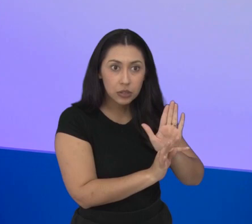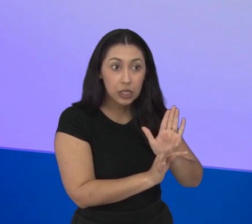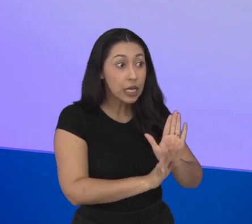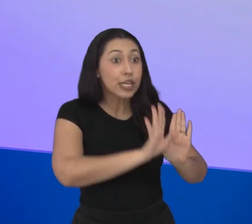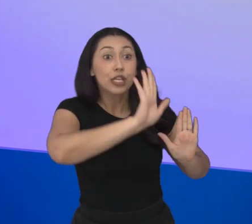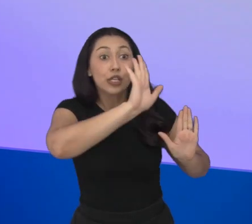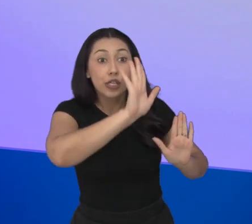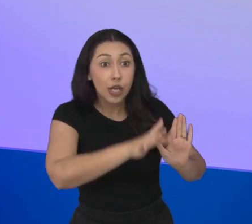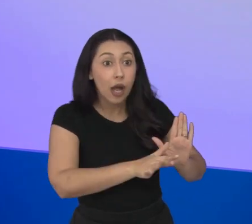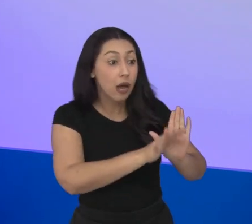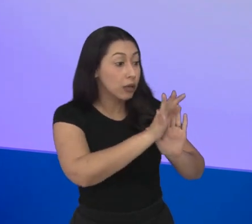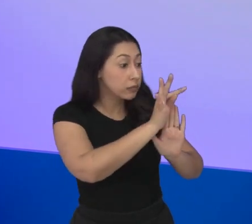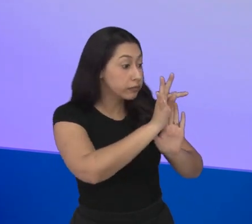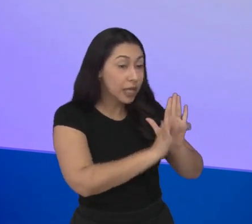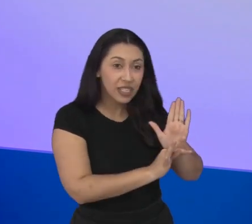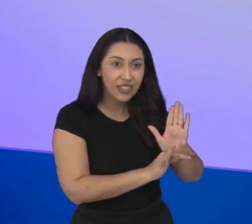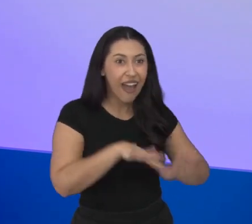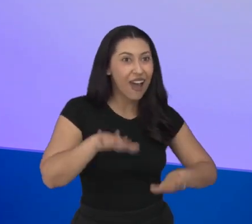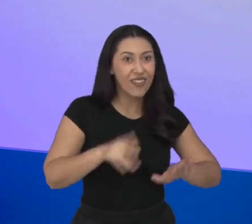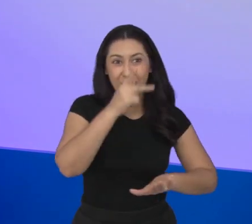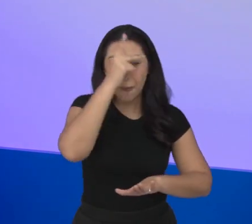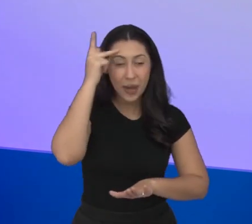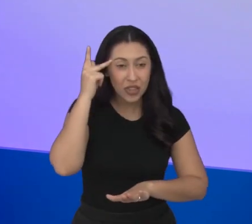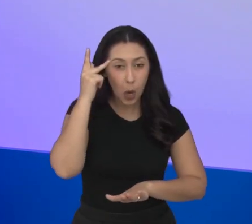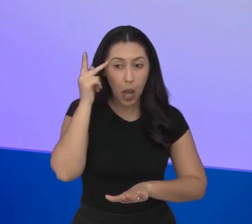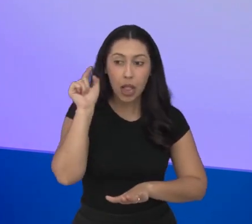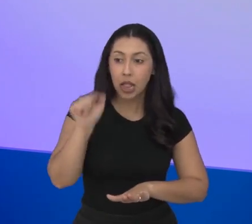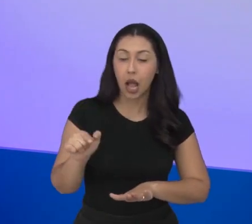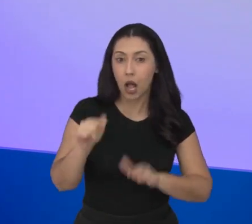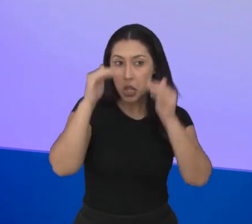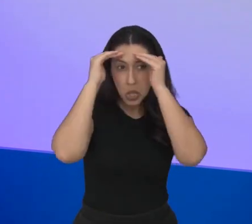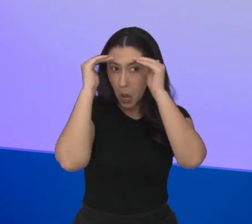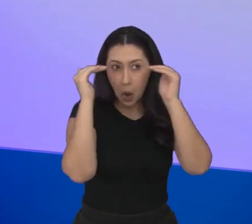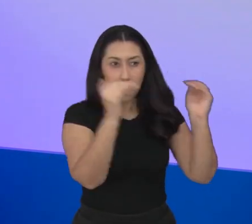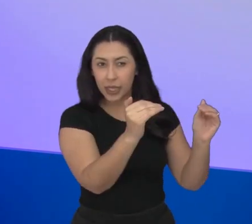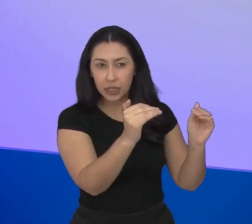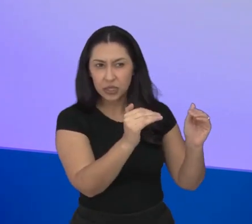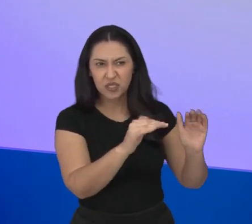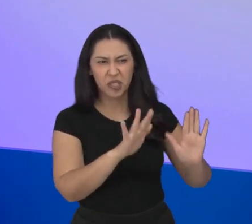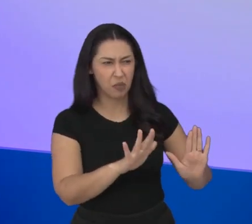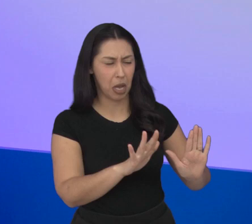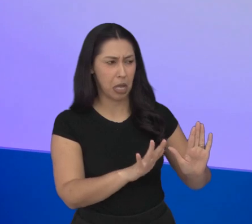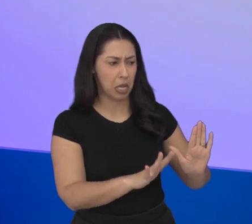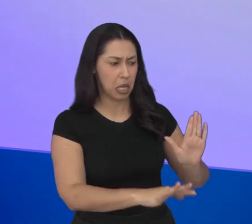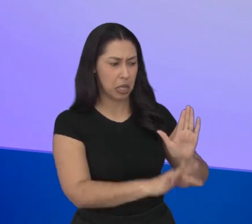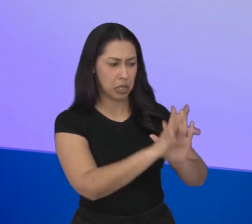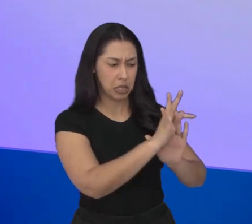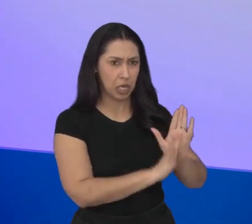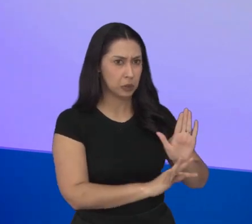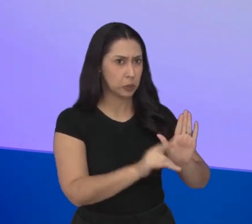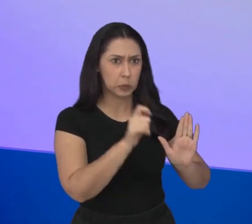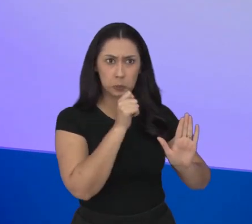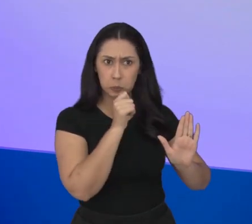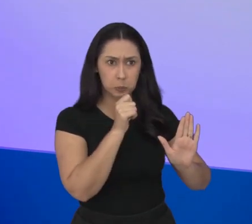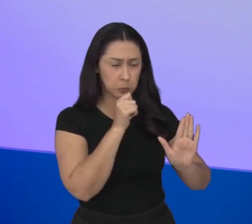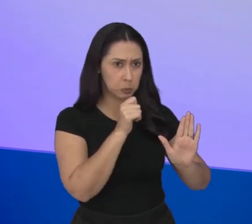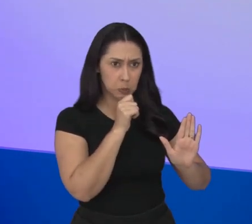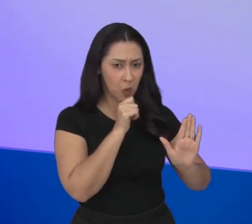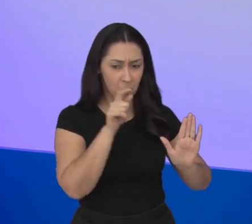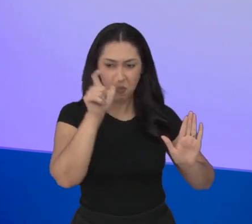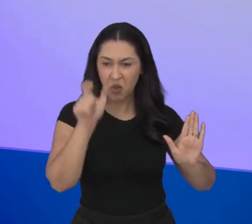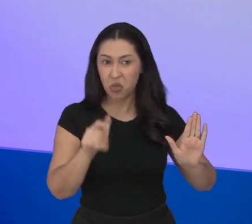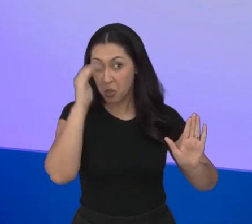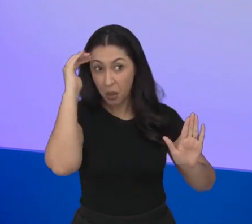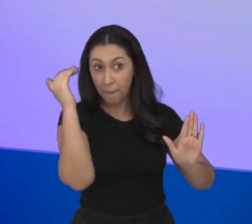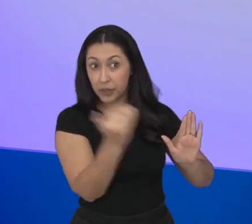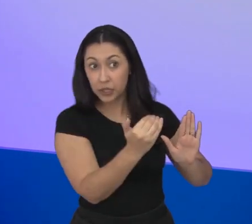temos regras já estabelecidas, mas os condôminos, alguém vai lá e infringe a regra e essa regra não está dentro daquele conjunto de regras